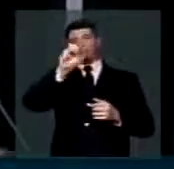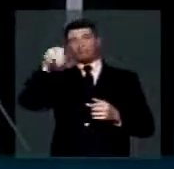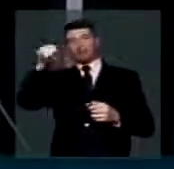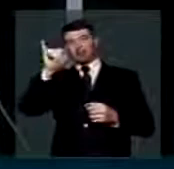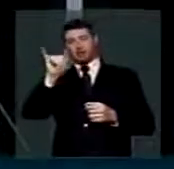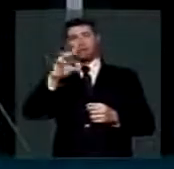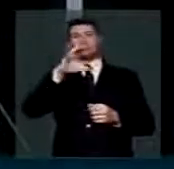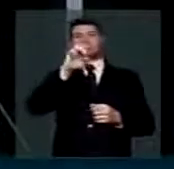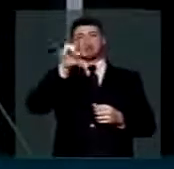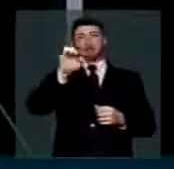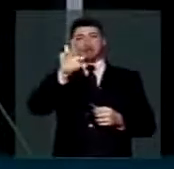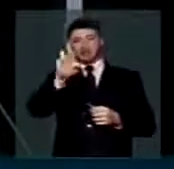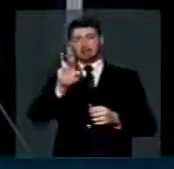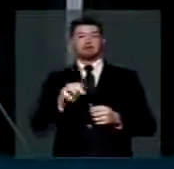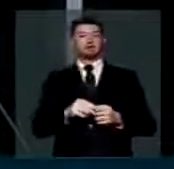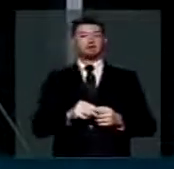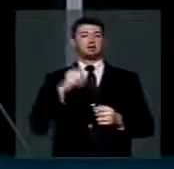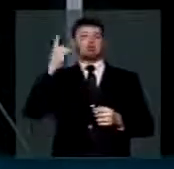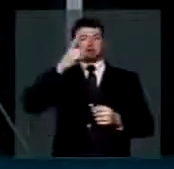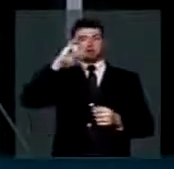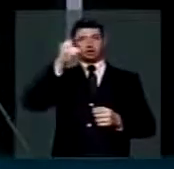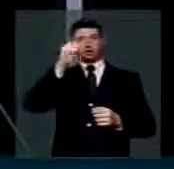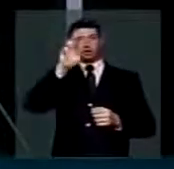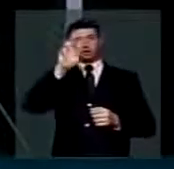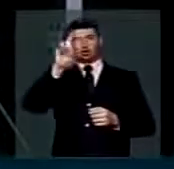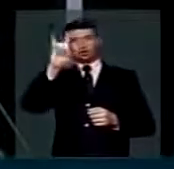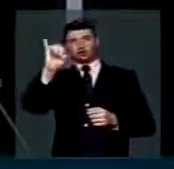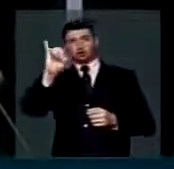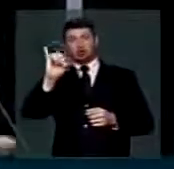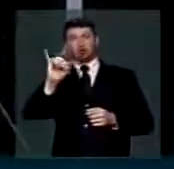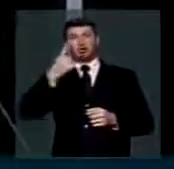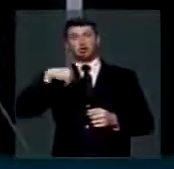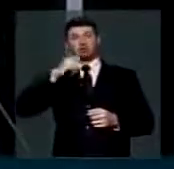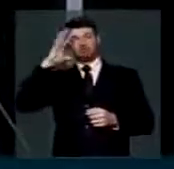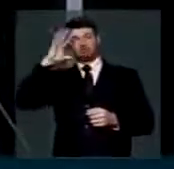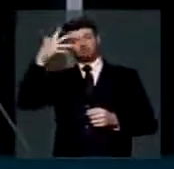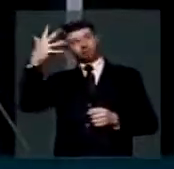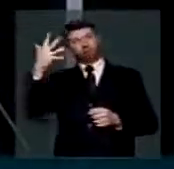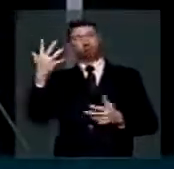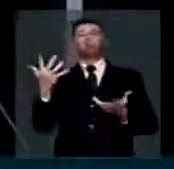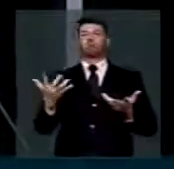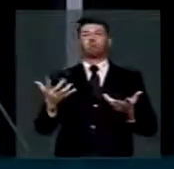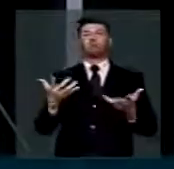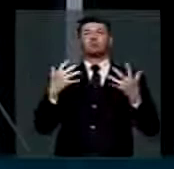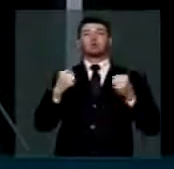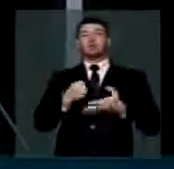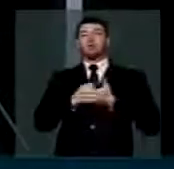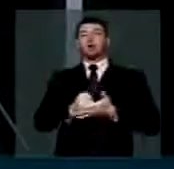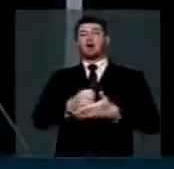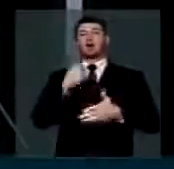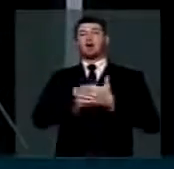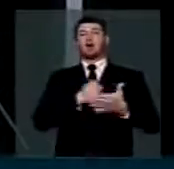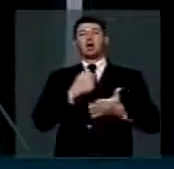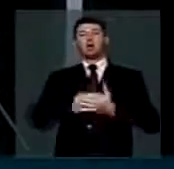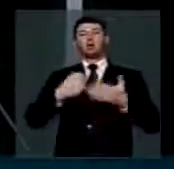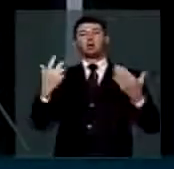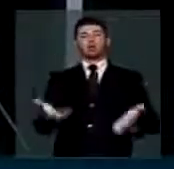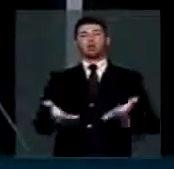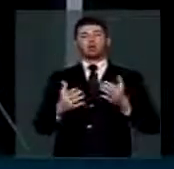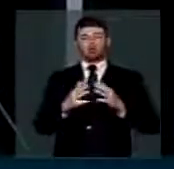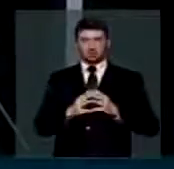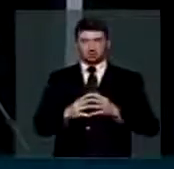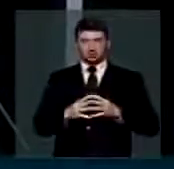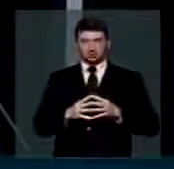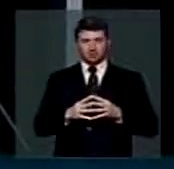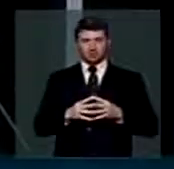deputado César, o deputado Arnaldo Jordi, nós resolvemos apoiar a luta dos